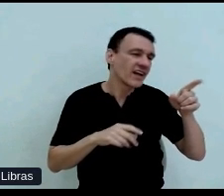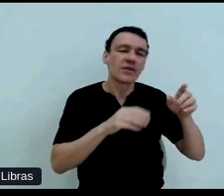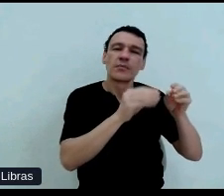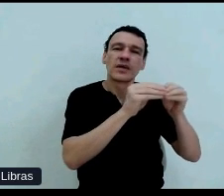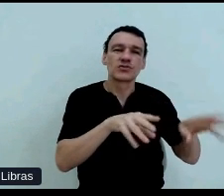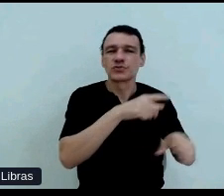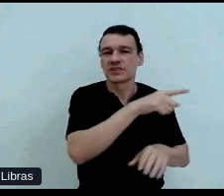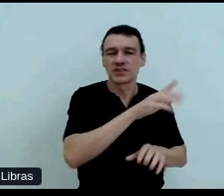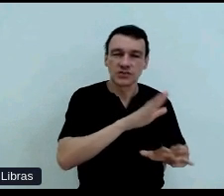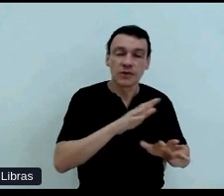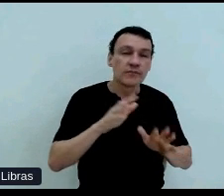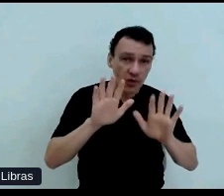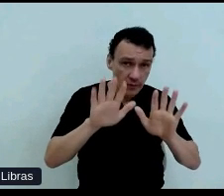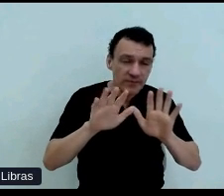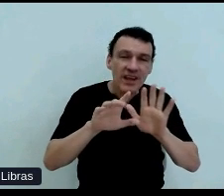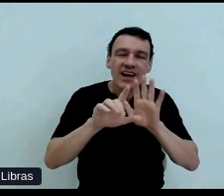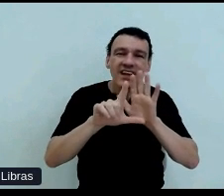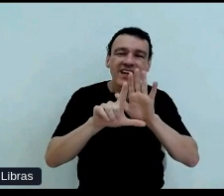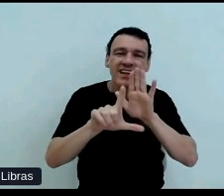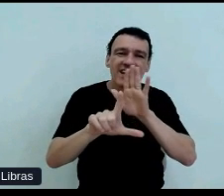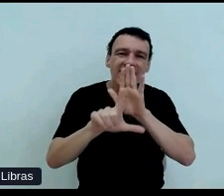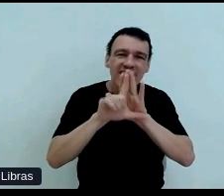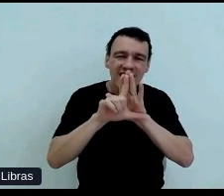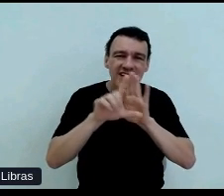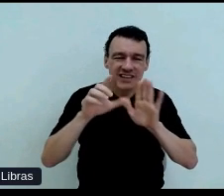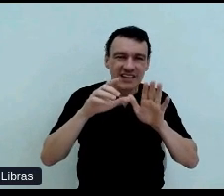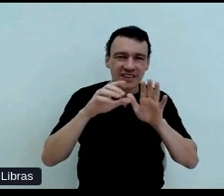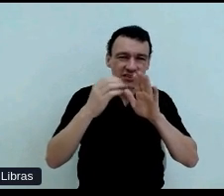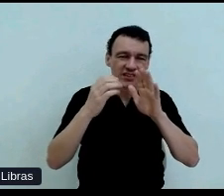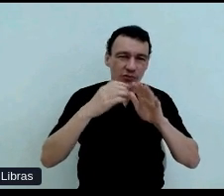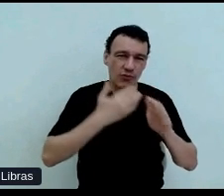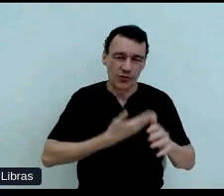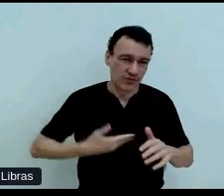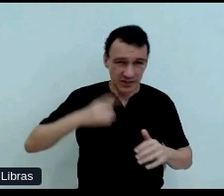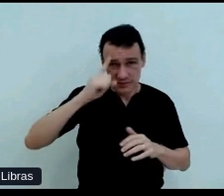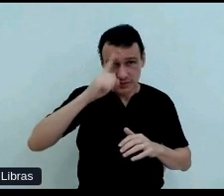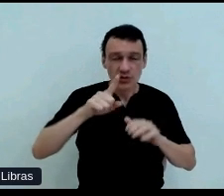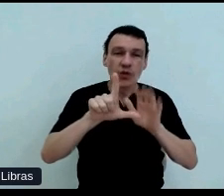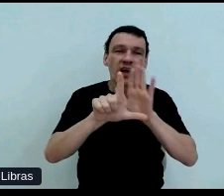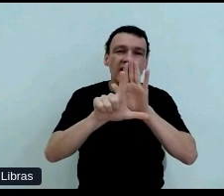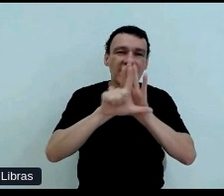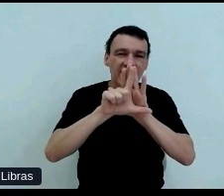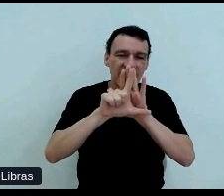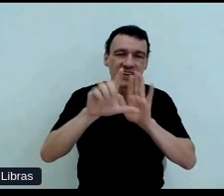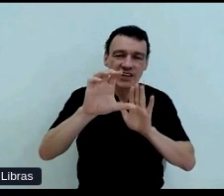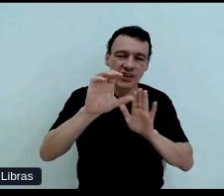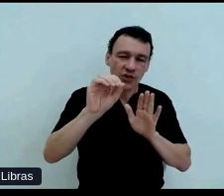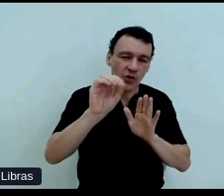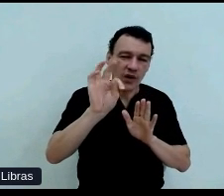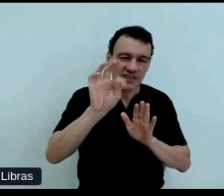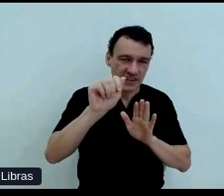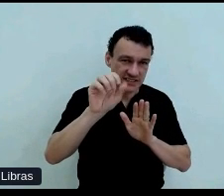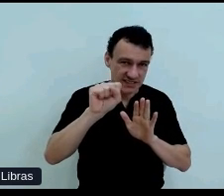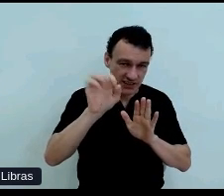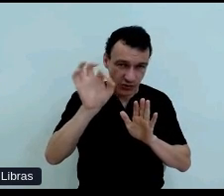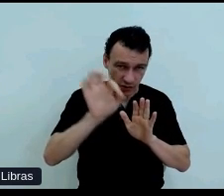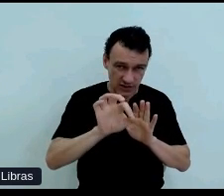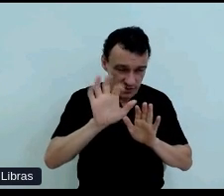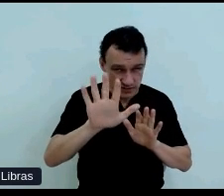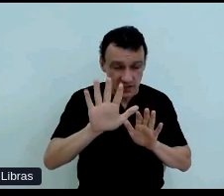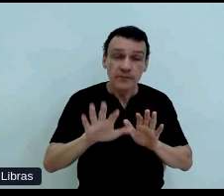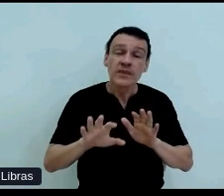com deficiência, quando não são feitos esse ajuste, elas sempre são prejudicadas. E até hoje, se formos lembrar, a lei de cotas,